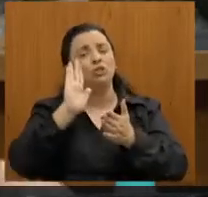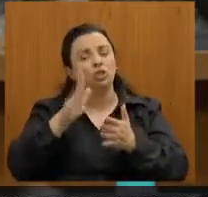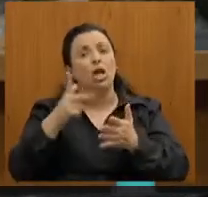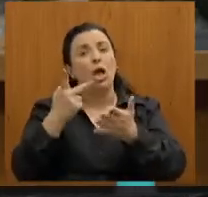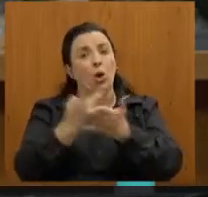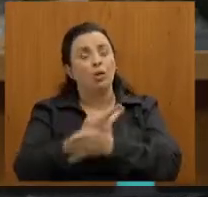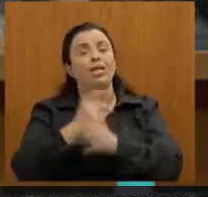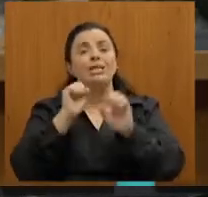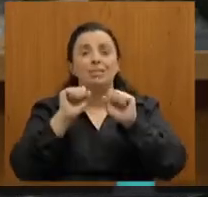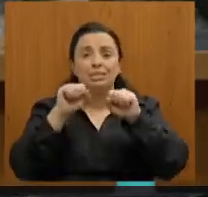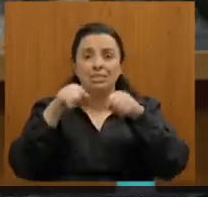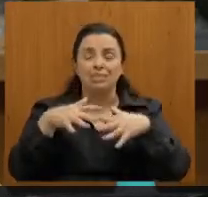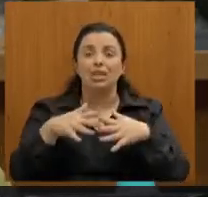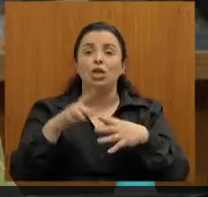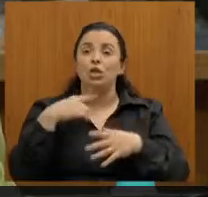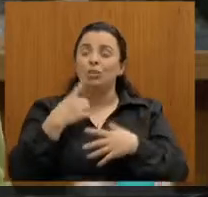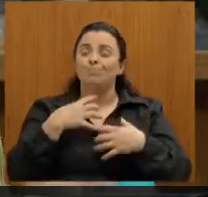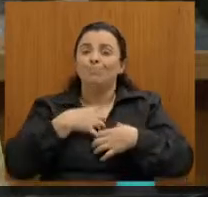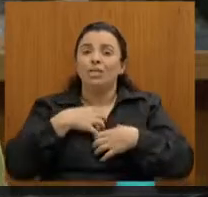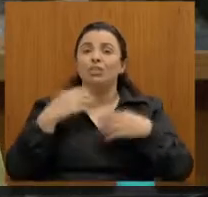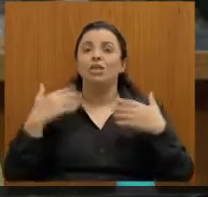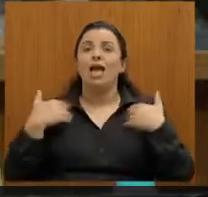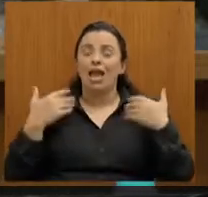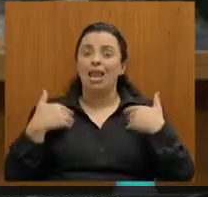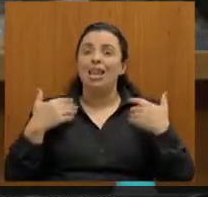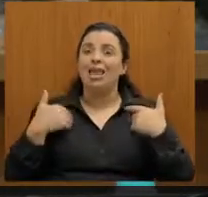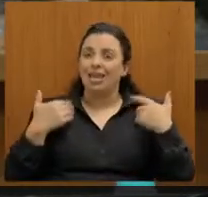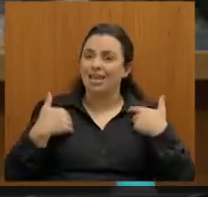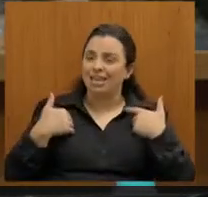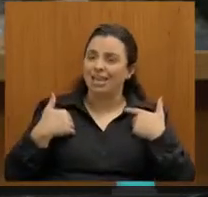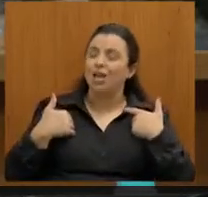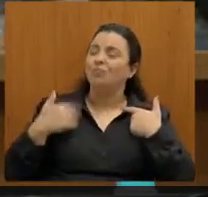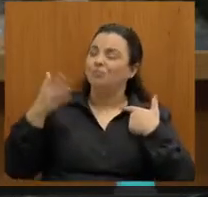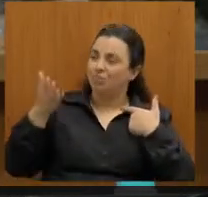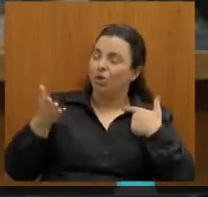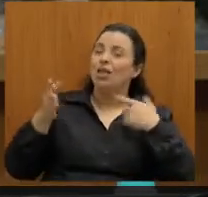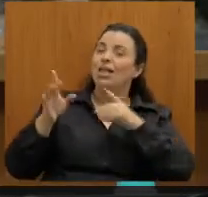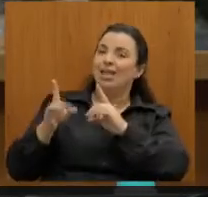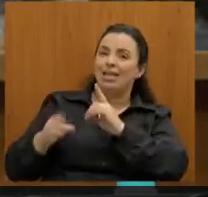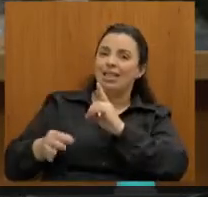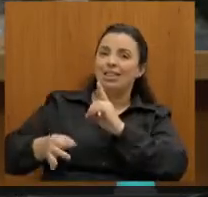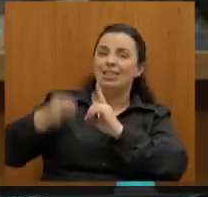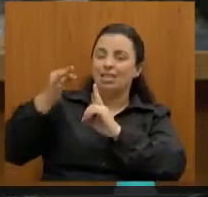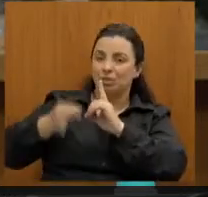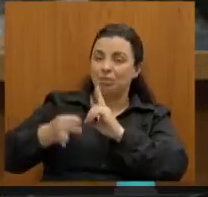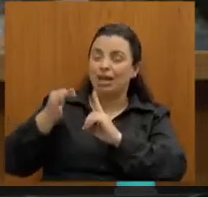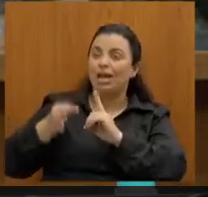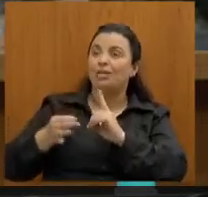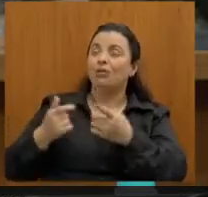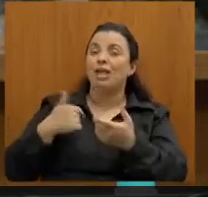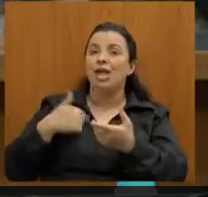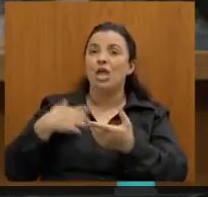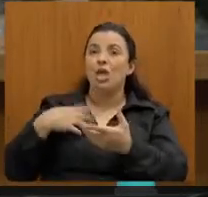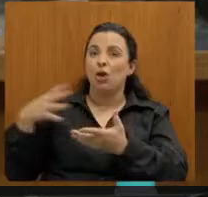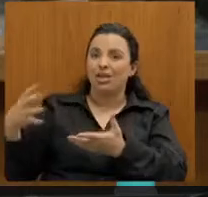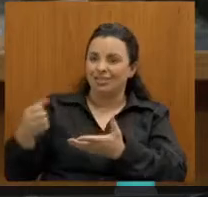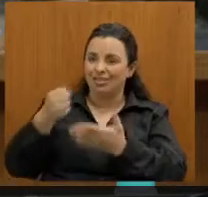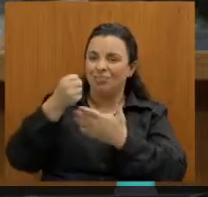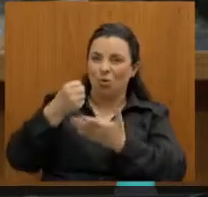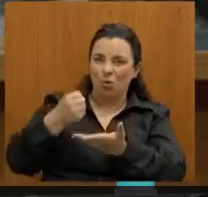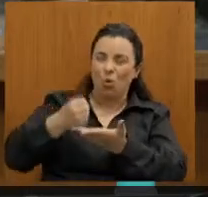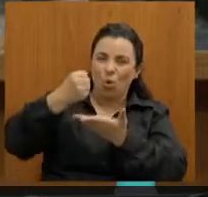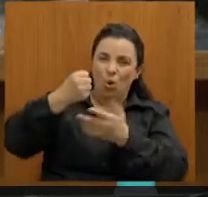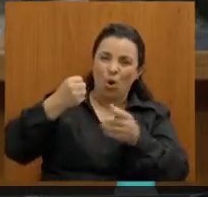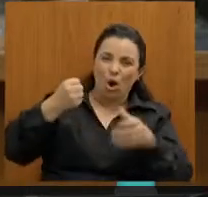eficiente com muita alegria desembargadora eu recebi aqui o copo né o